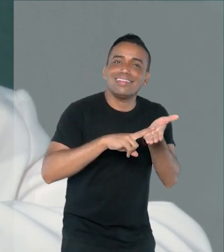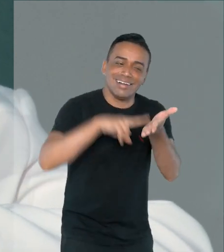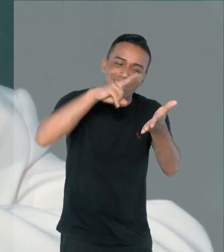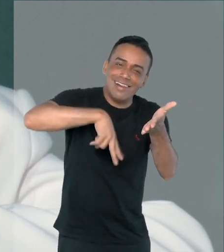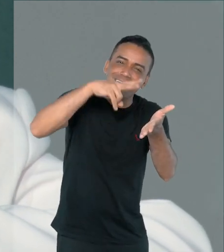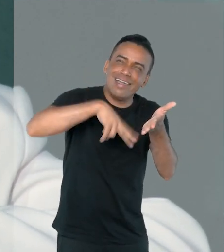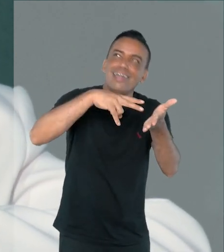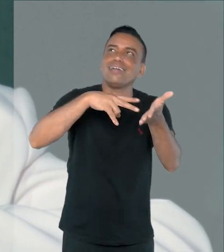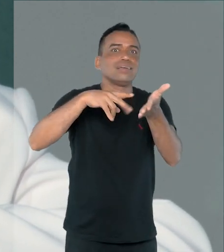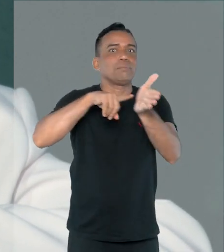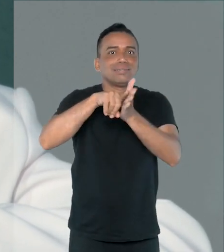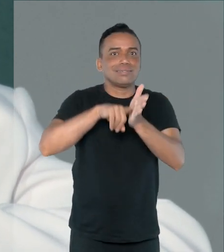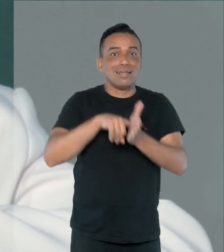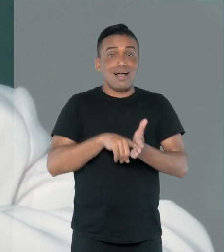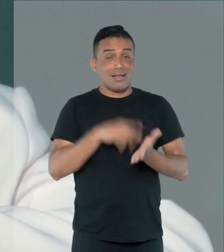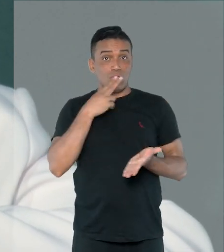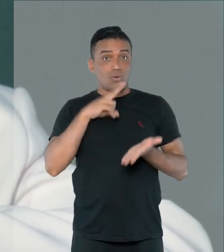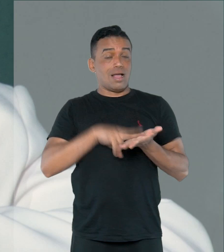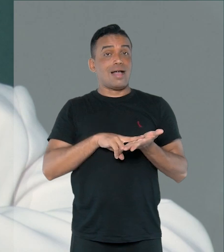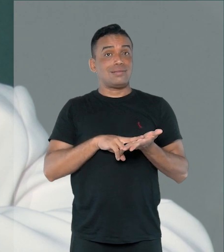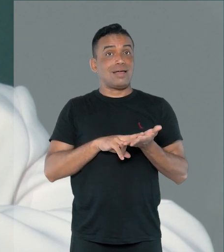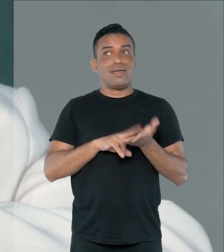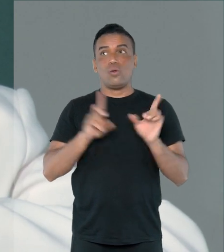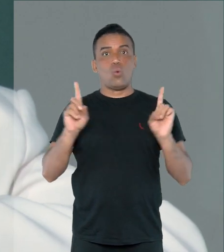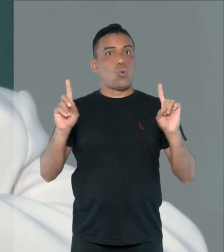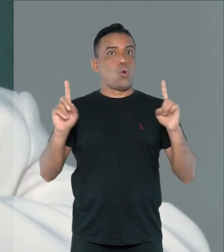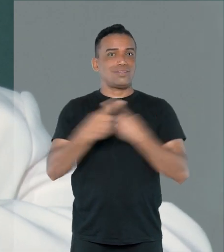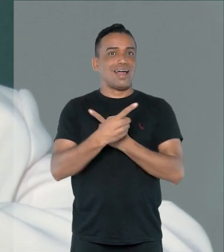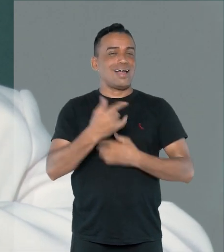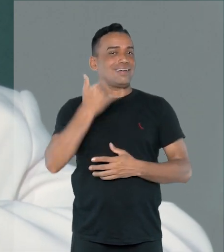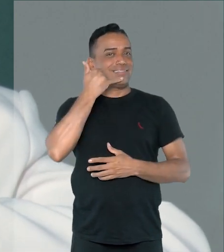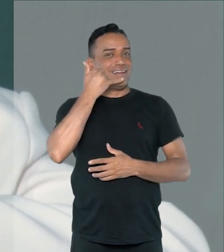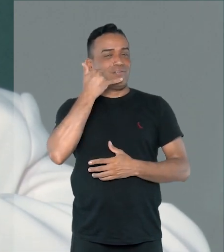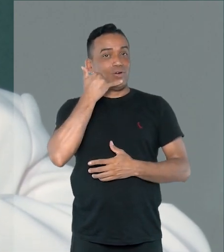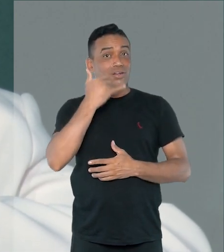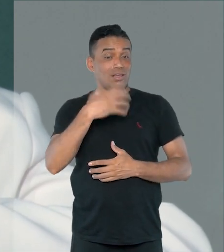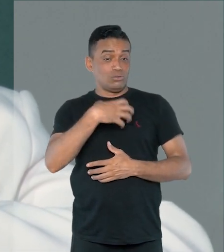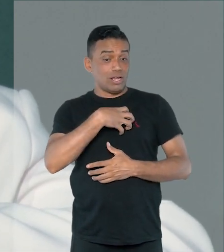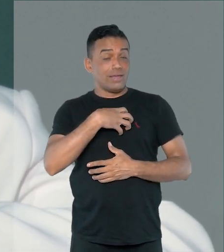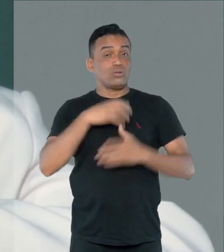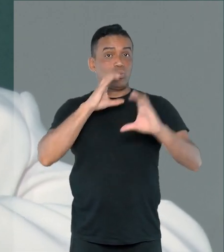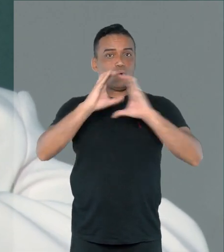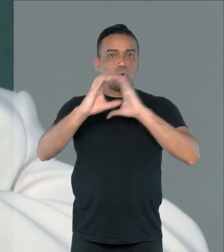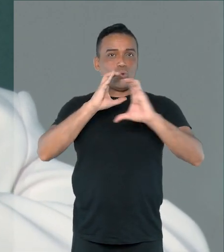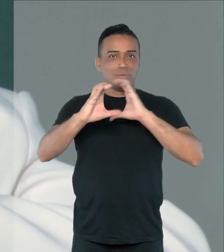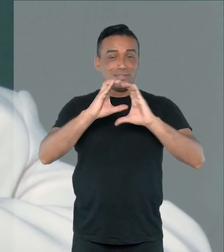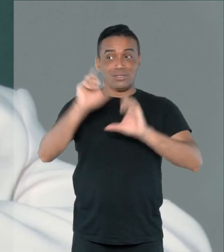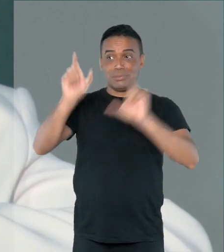ao contrário do celular, a forma de comunicação. Então, as pessoas se comunicavam. As cartas da Isabel para os filhos,